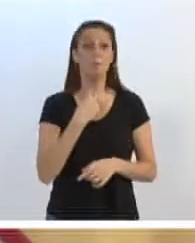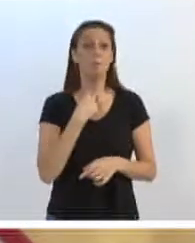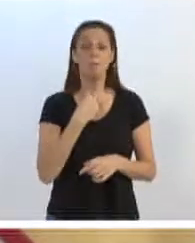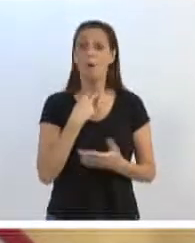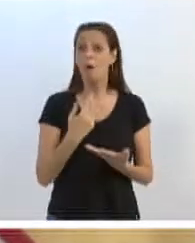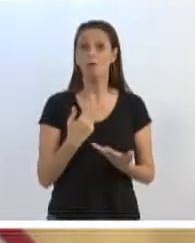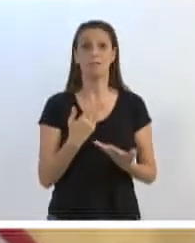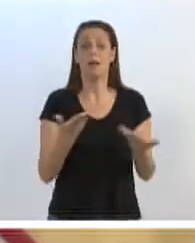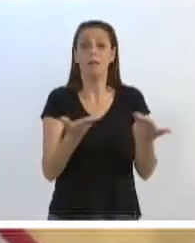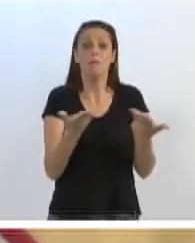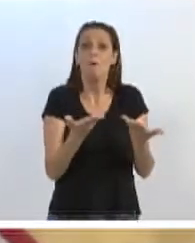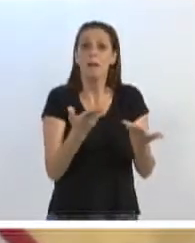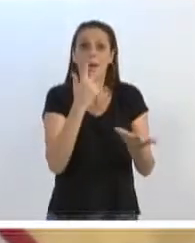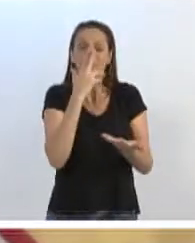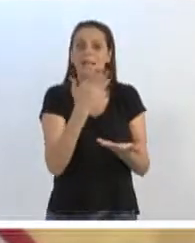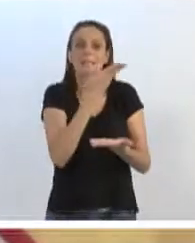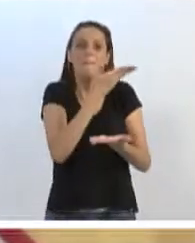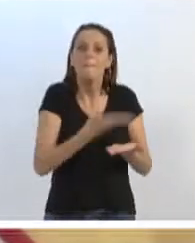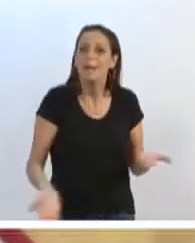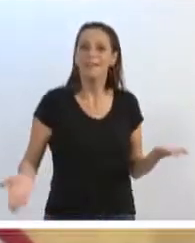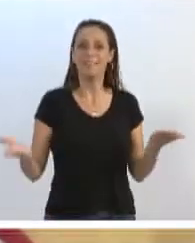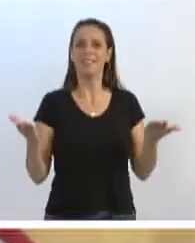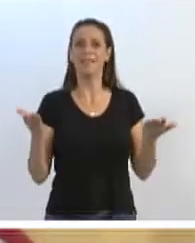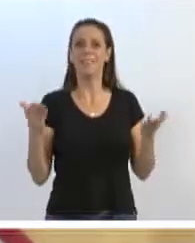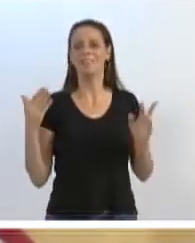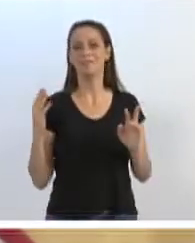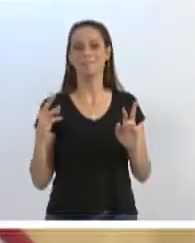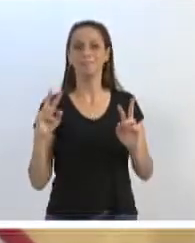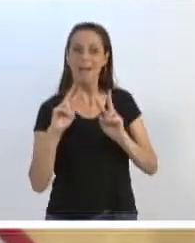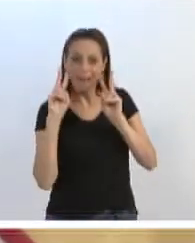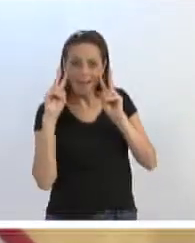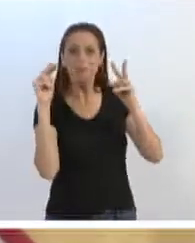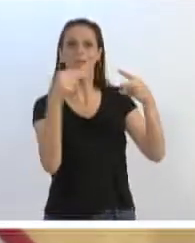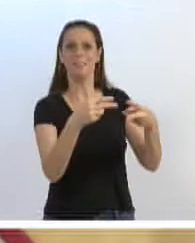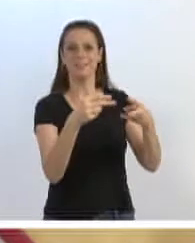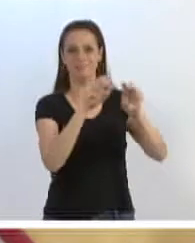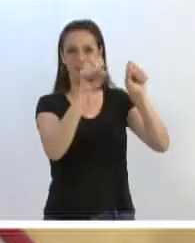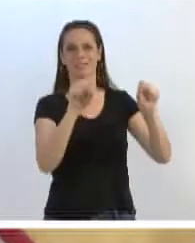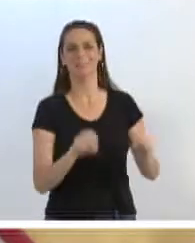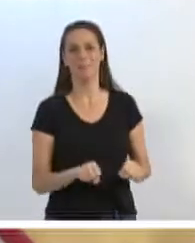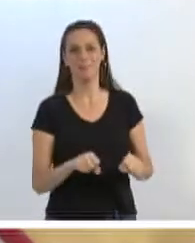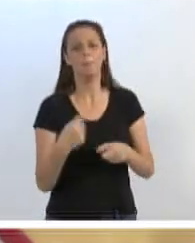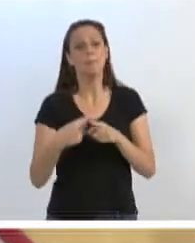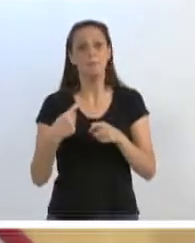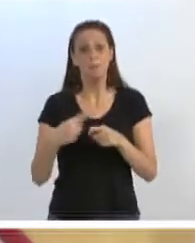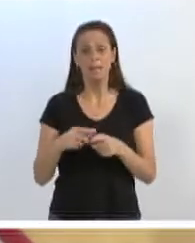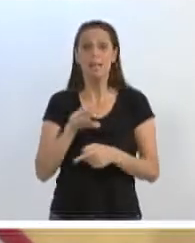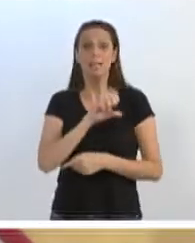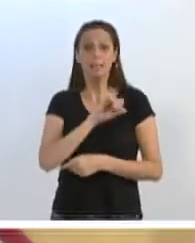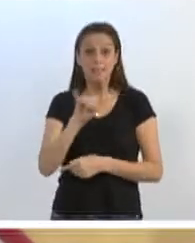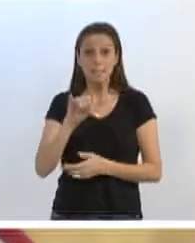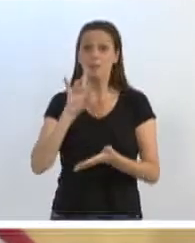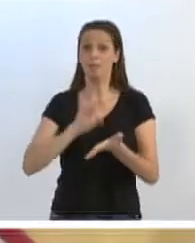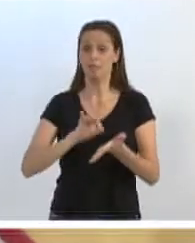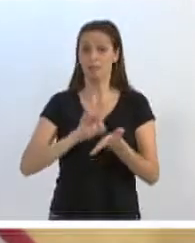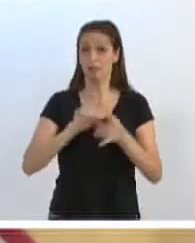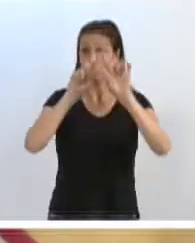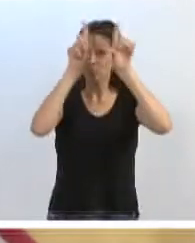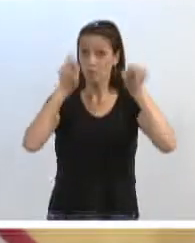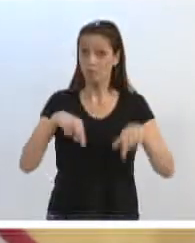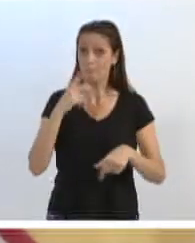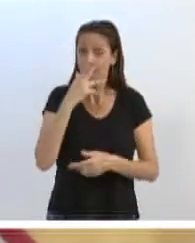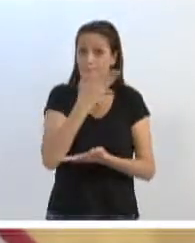sua reputação arranhada porque a partir do momento que o servidor não sentir mais seguros ao